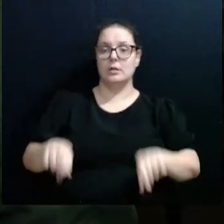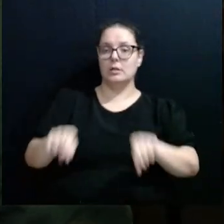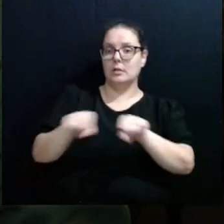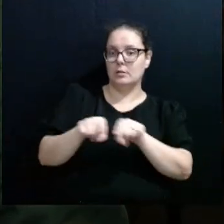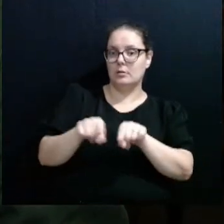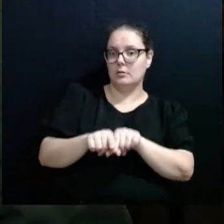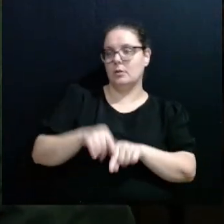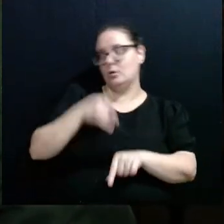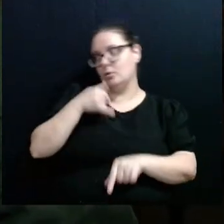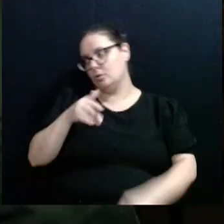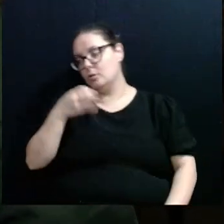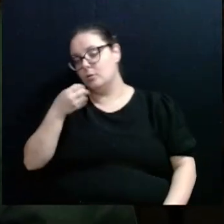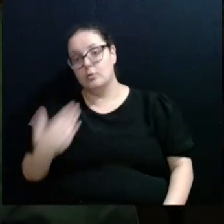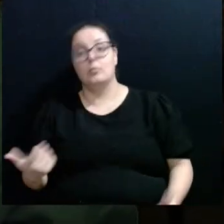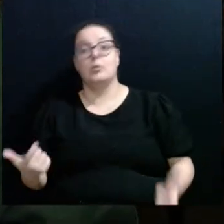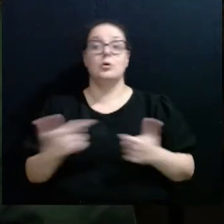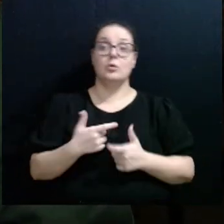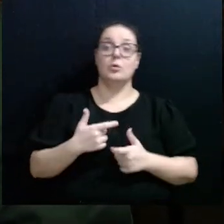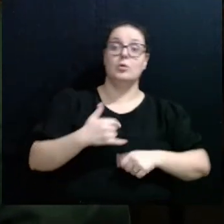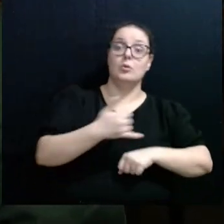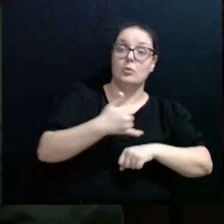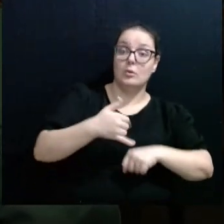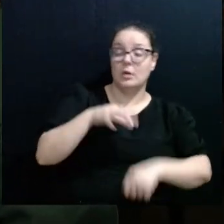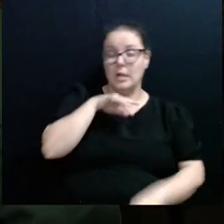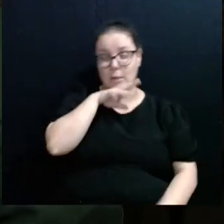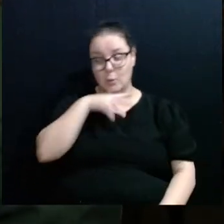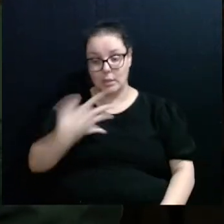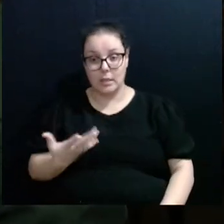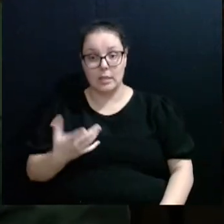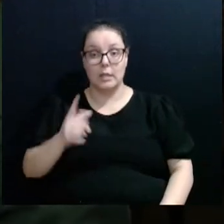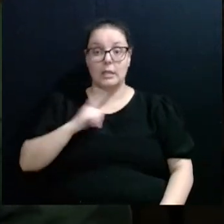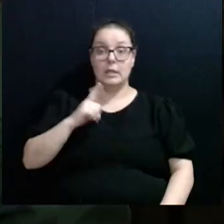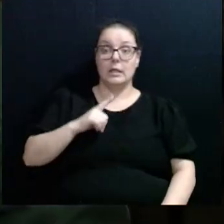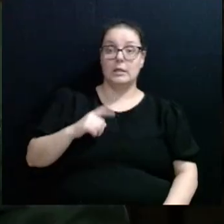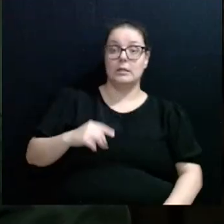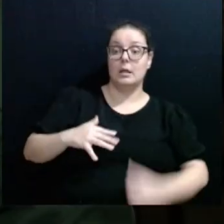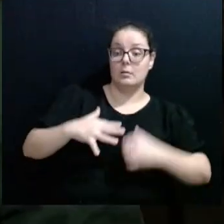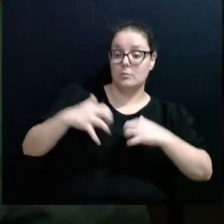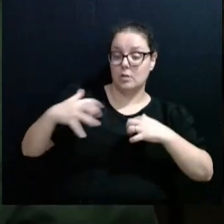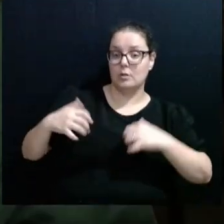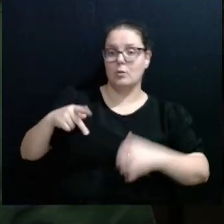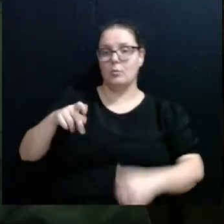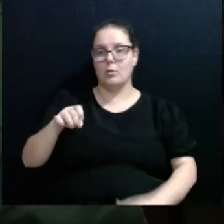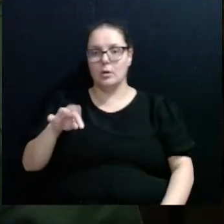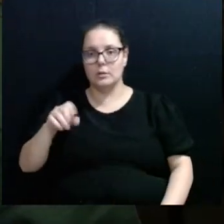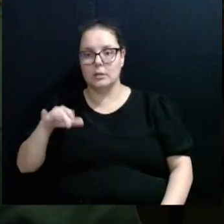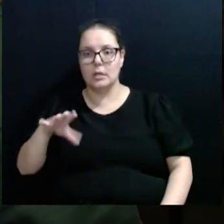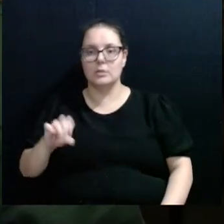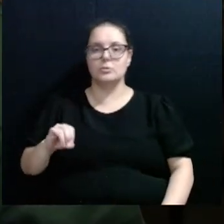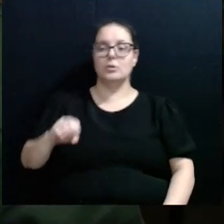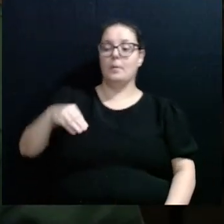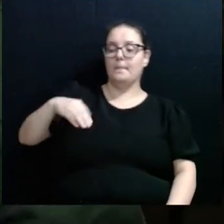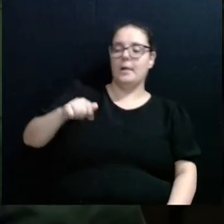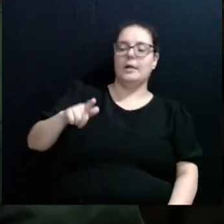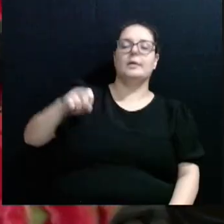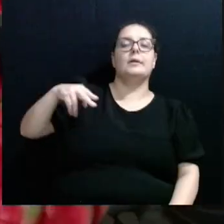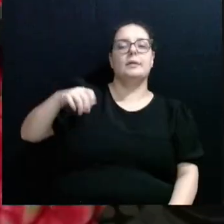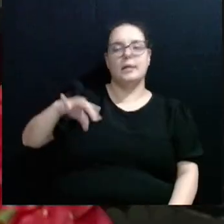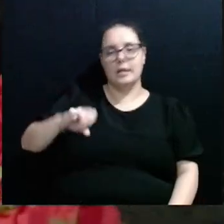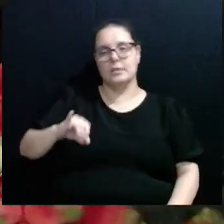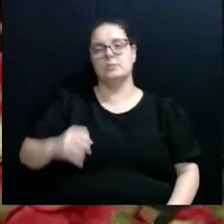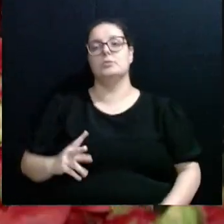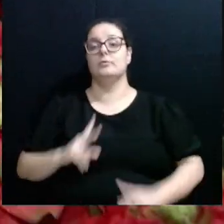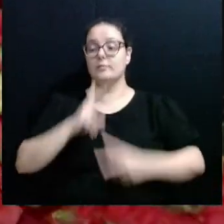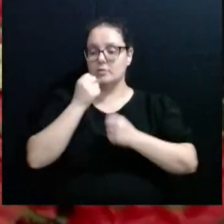diminui o colesterol ruim. Elas também têm minerais como potássio, magnésio, que também fortalece os nossos ossos. Nós